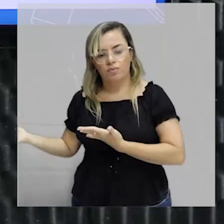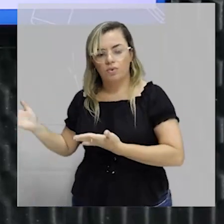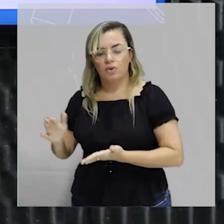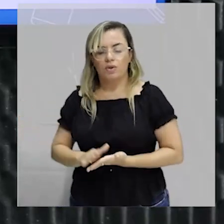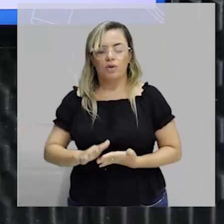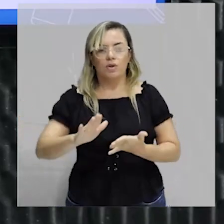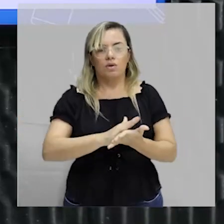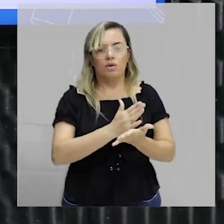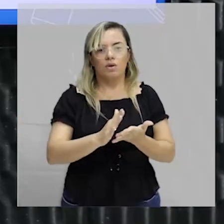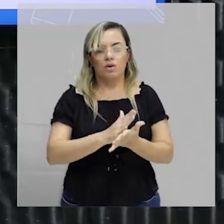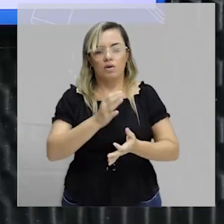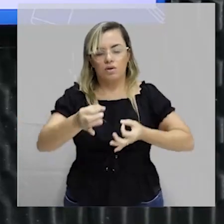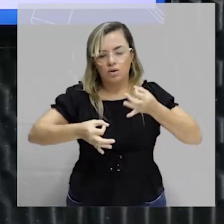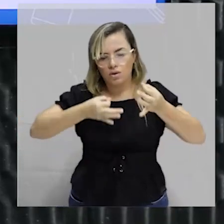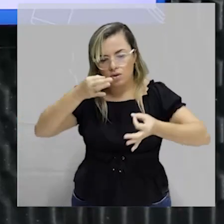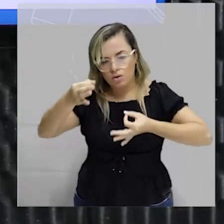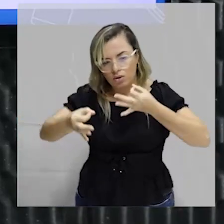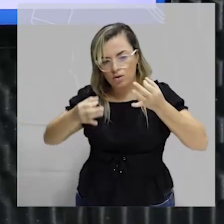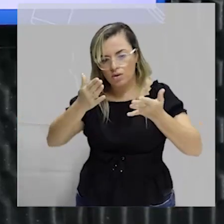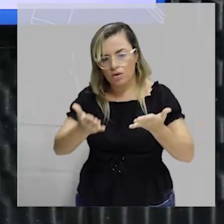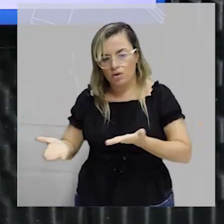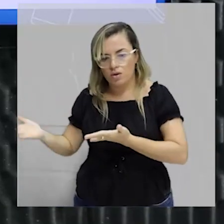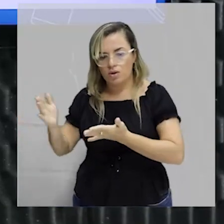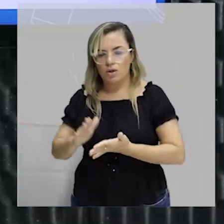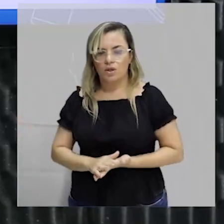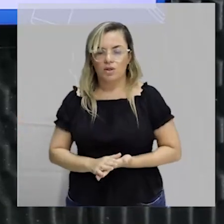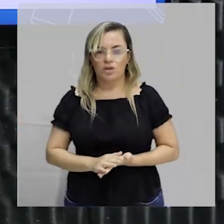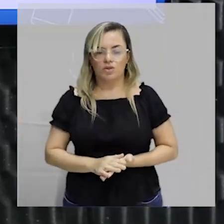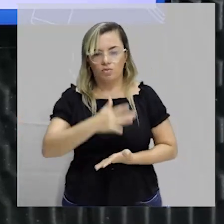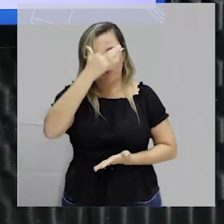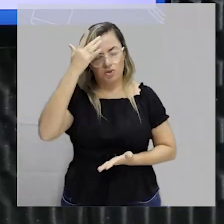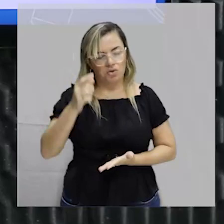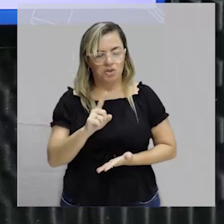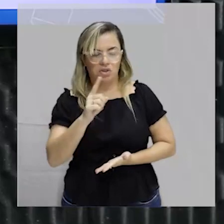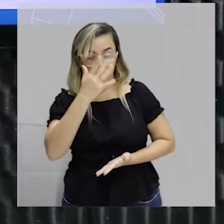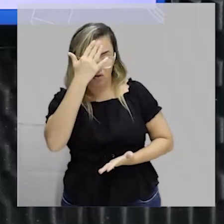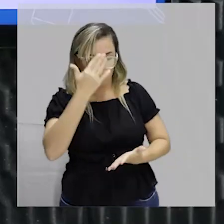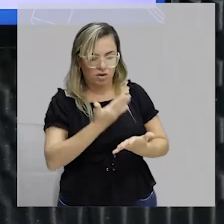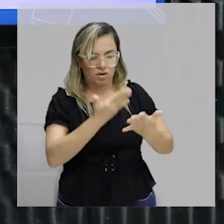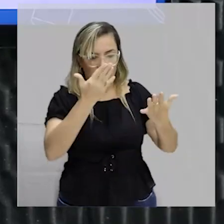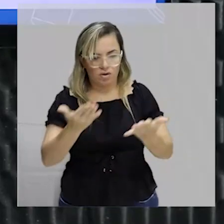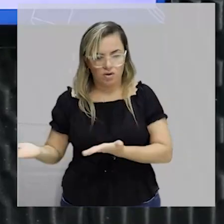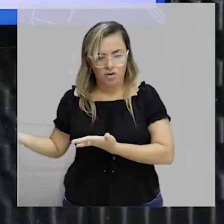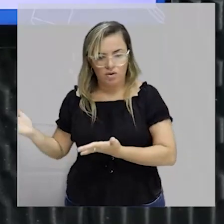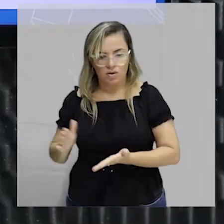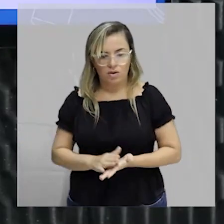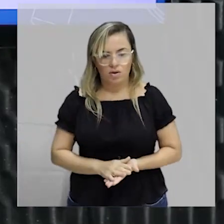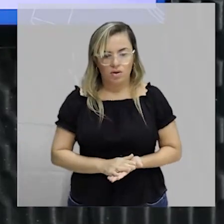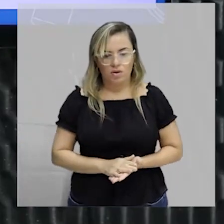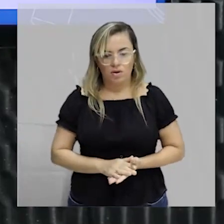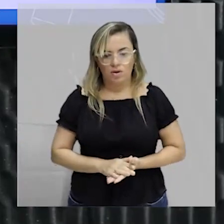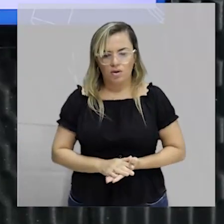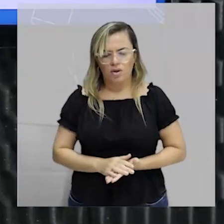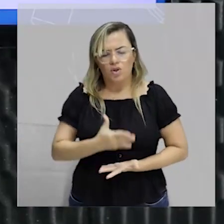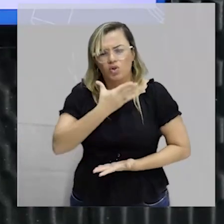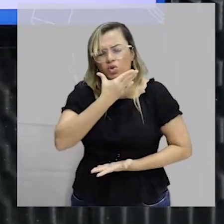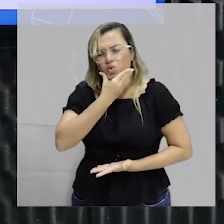que as pessoas céticas podem levantar essa fala aqui, ó. Se o homem veio do